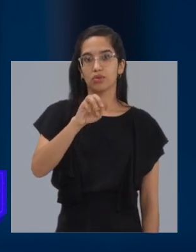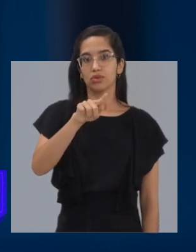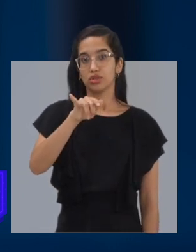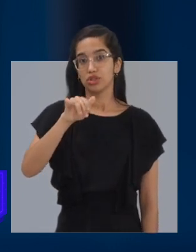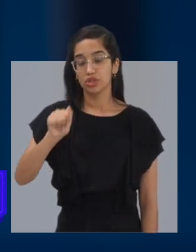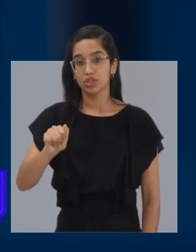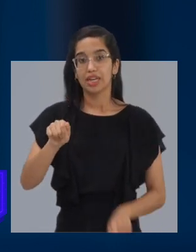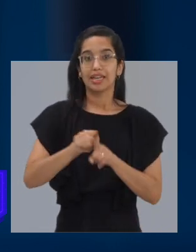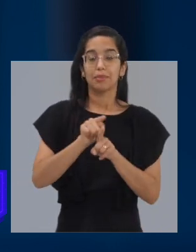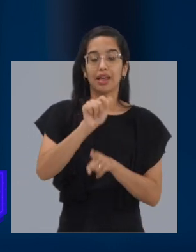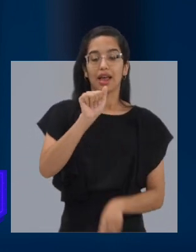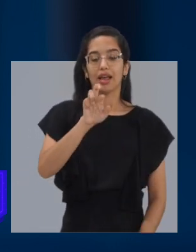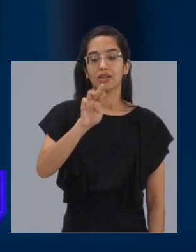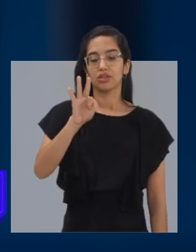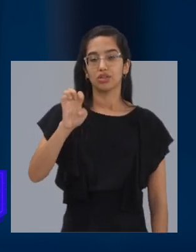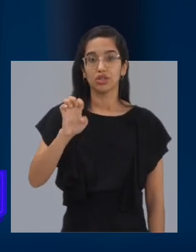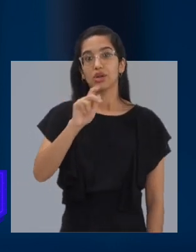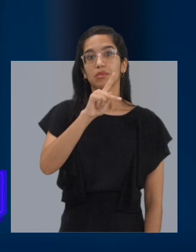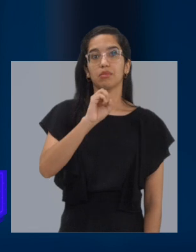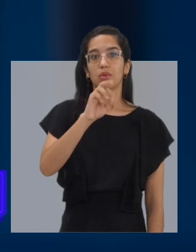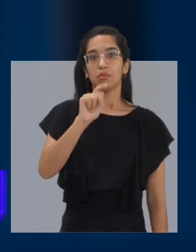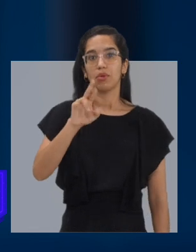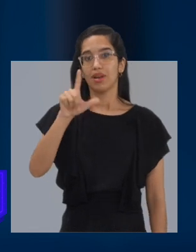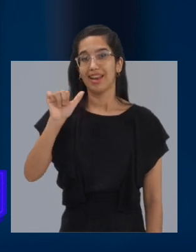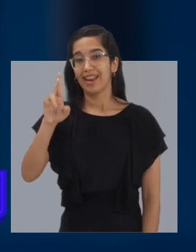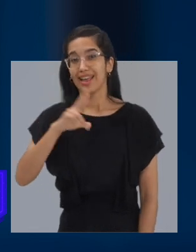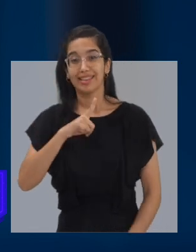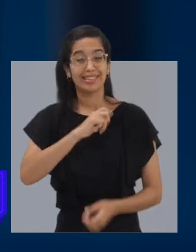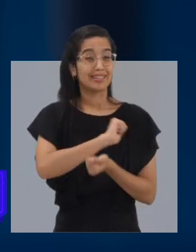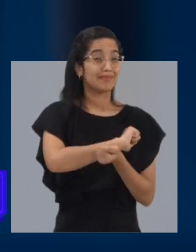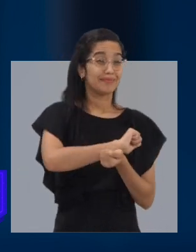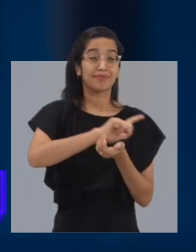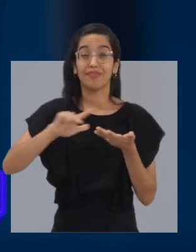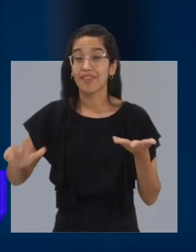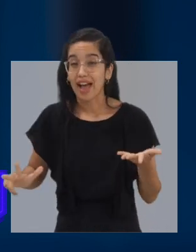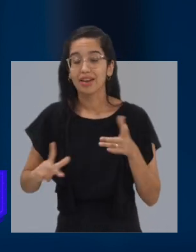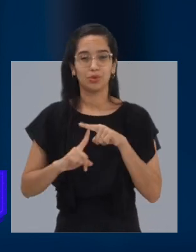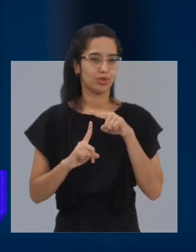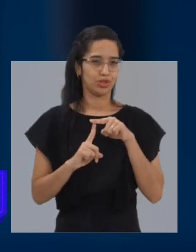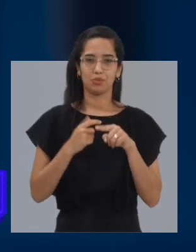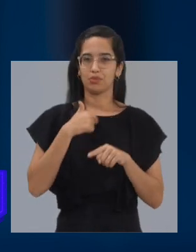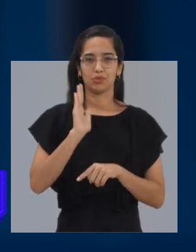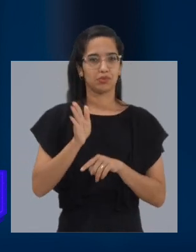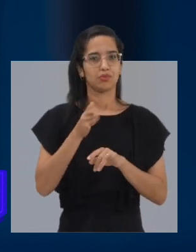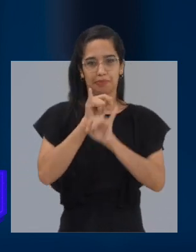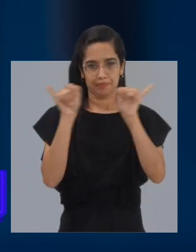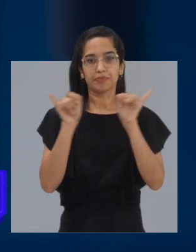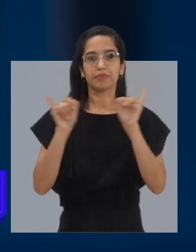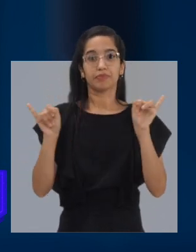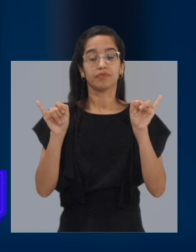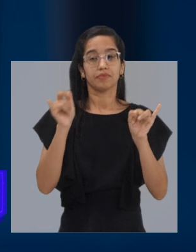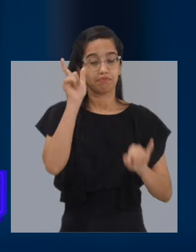mineralogia, arte popular mundial. Então tem uma variedade muito grande, como eu falei, é muito eclético,